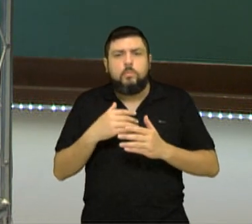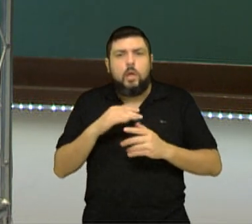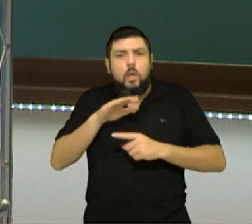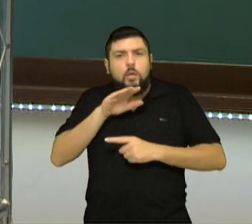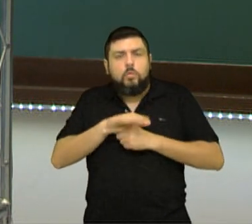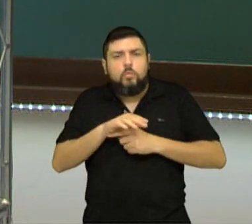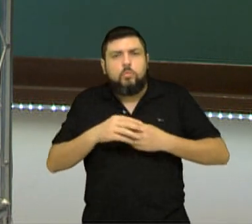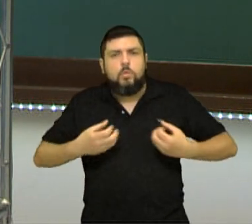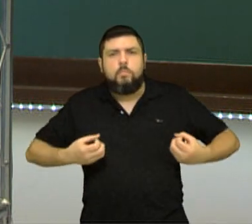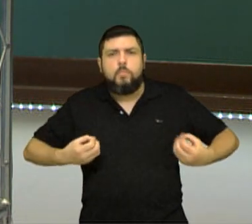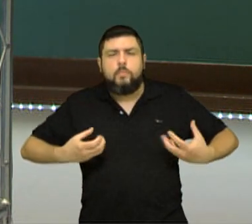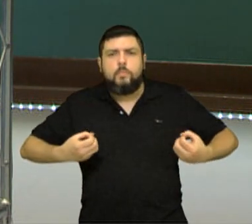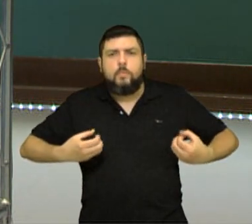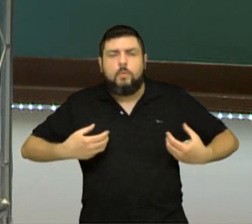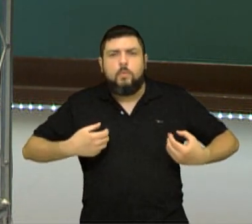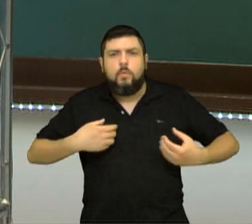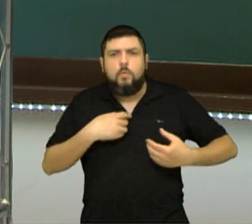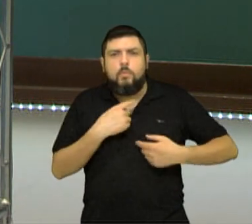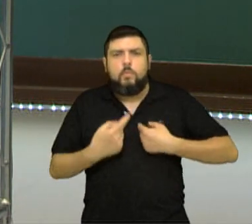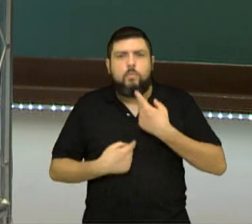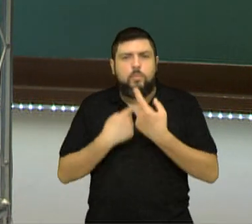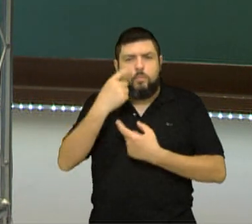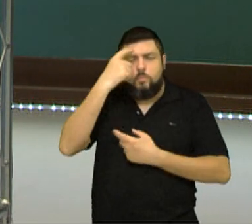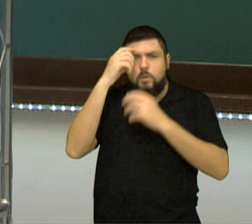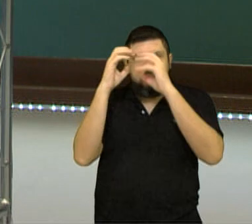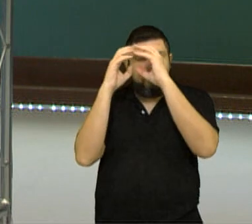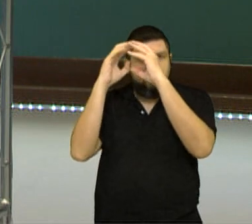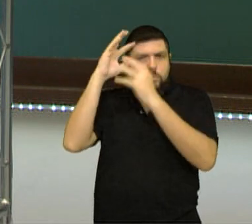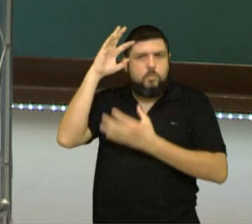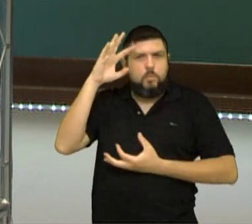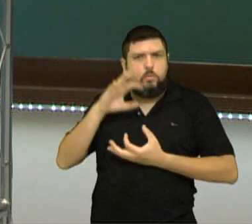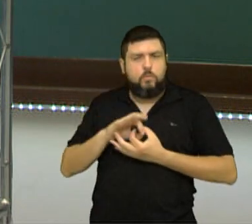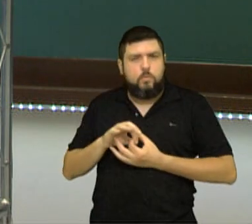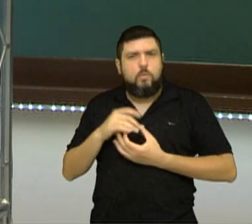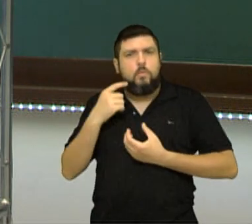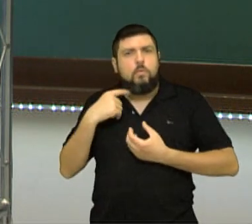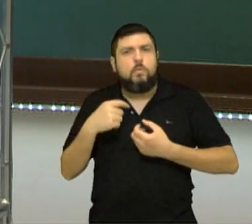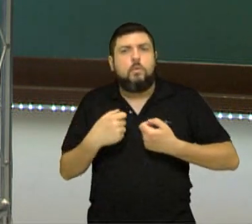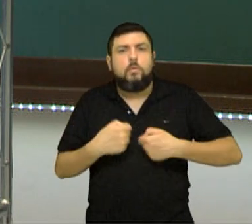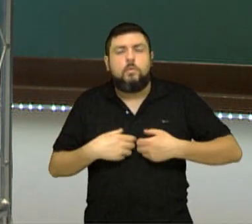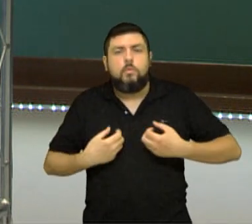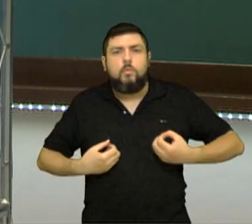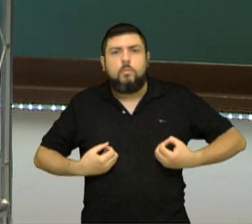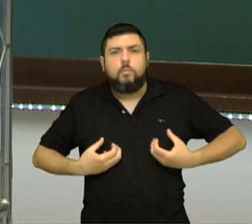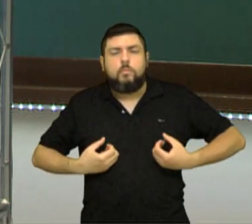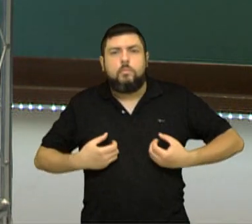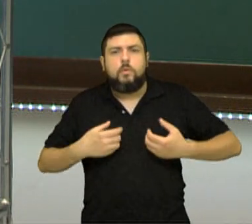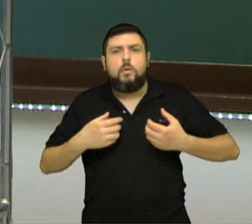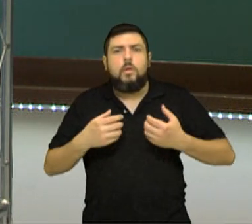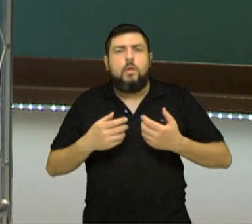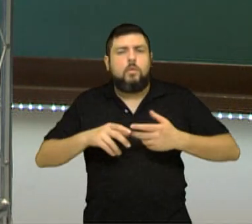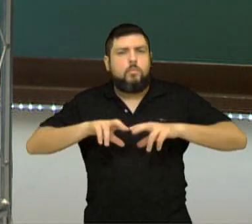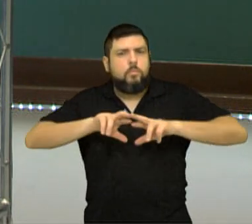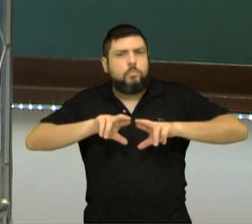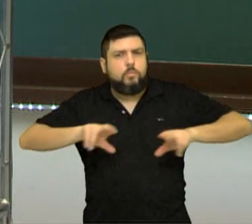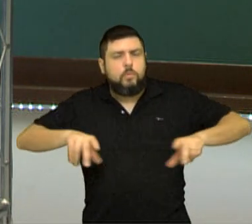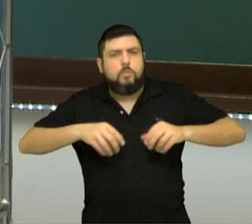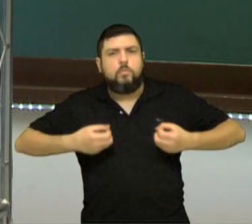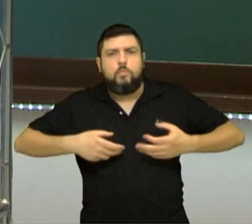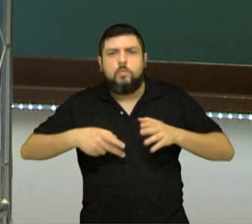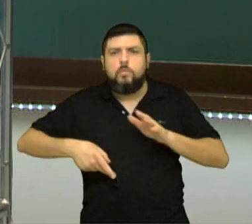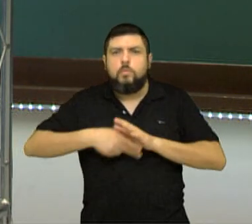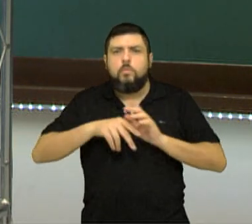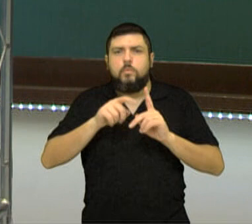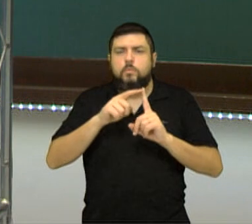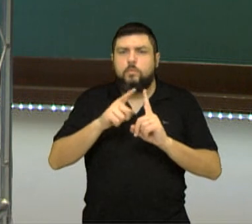mensagens lá para o cérebro, né, de que é necessário liberar os hormônios lá da gravidez, a progesterona, e caso contrário, né,